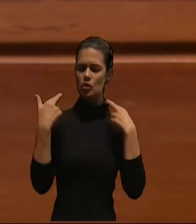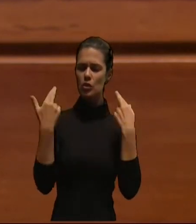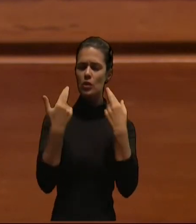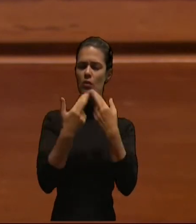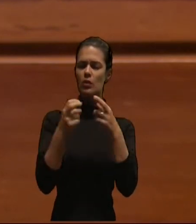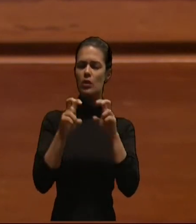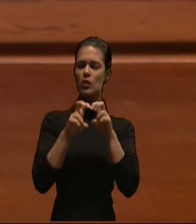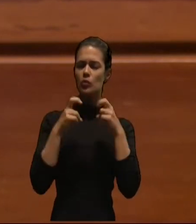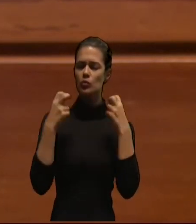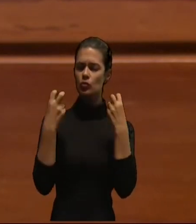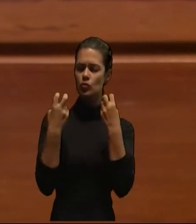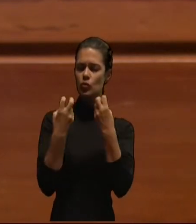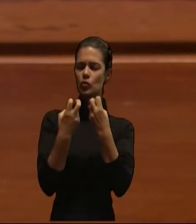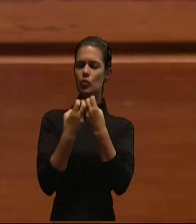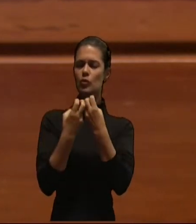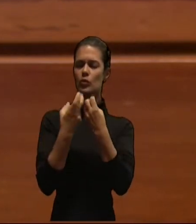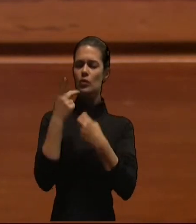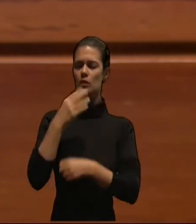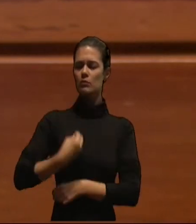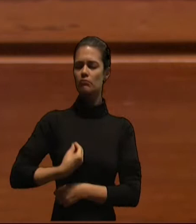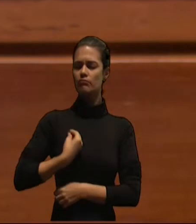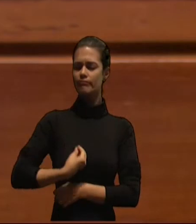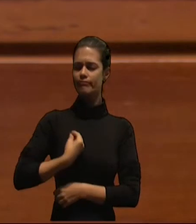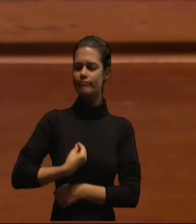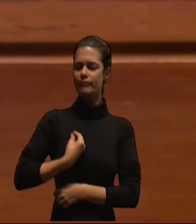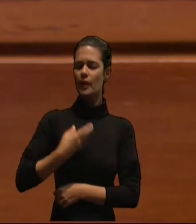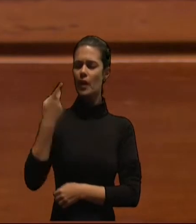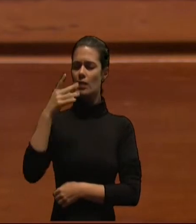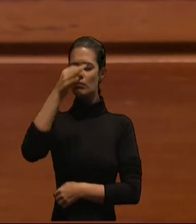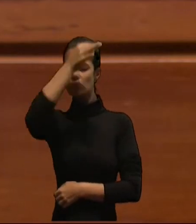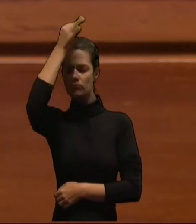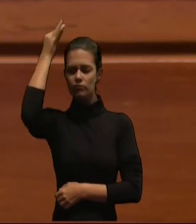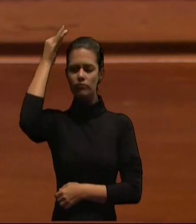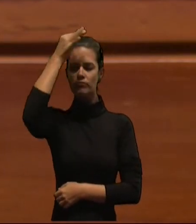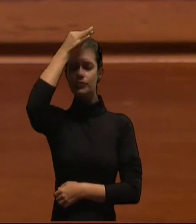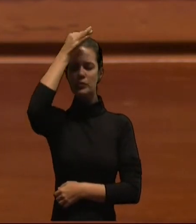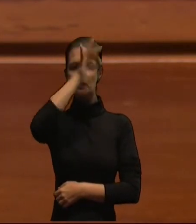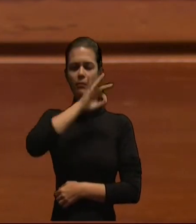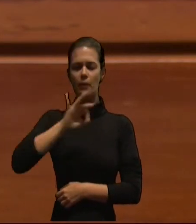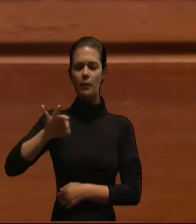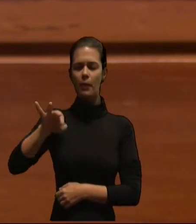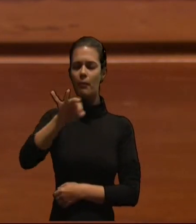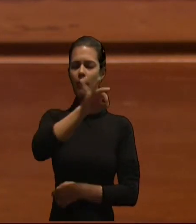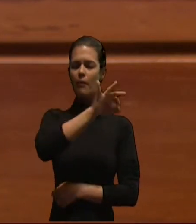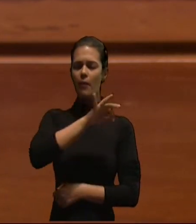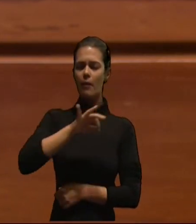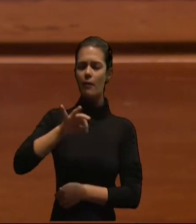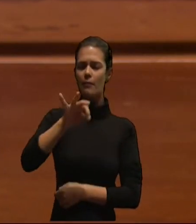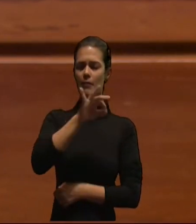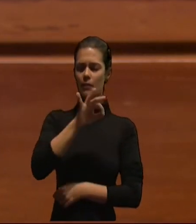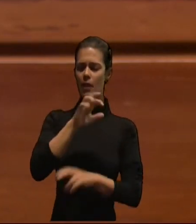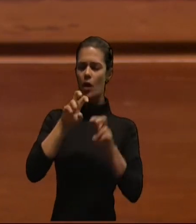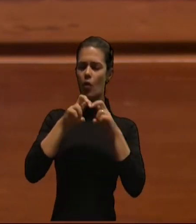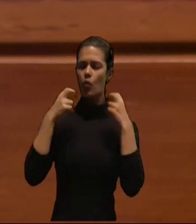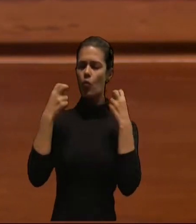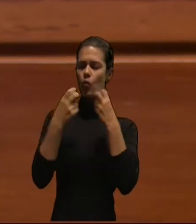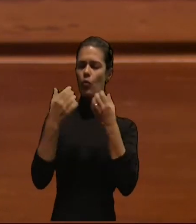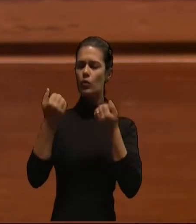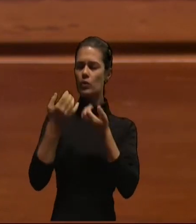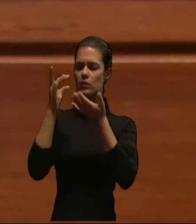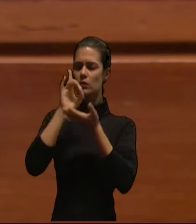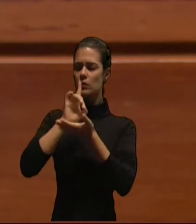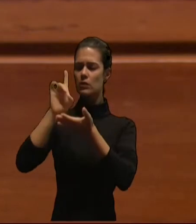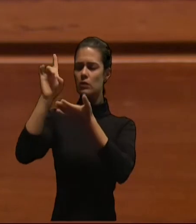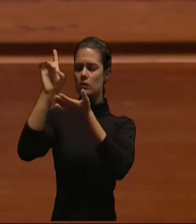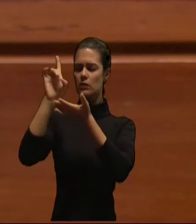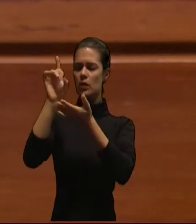Pai, que a Tua presença, que o Teu Espírito Santo possa nos dirigir e nós entregamos este culto ao Senhor e fazemos